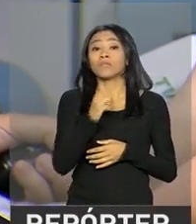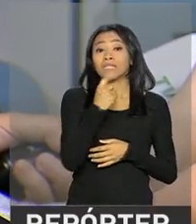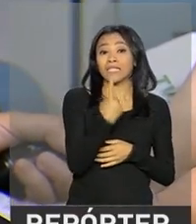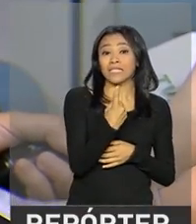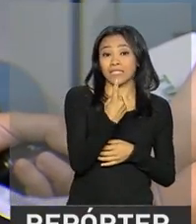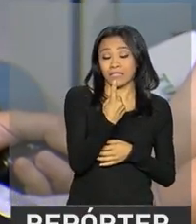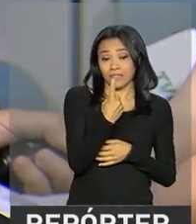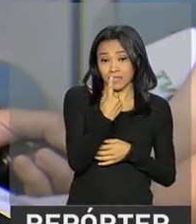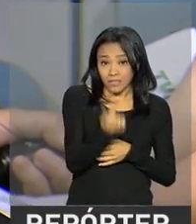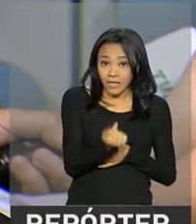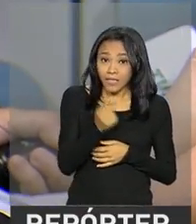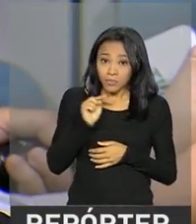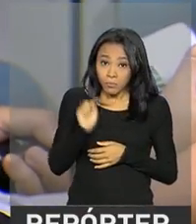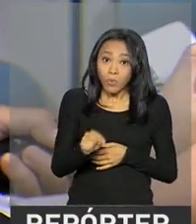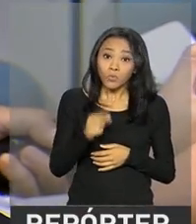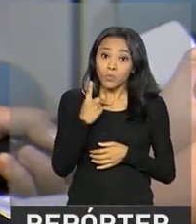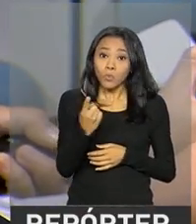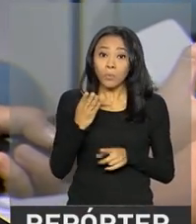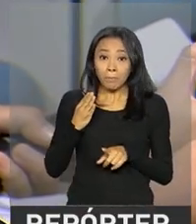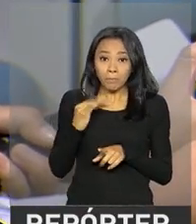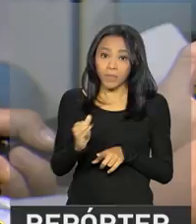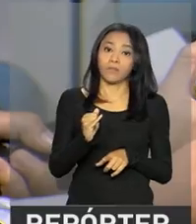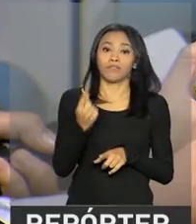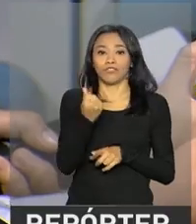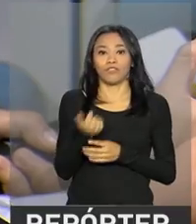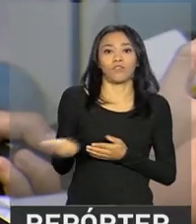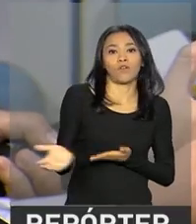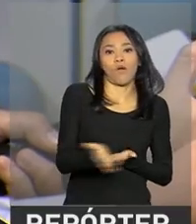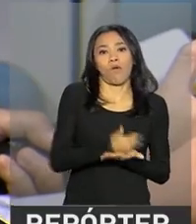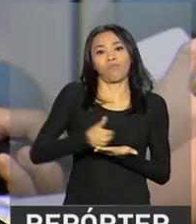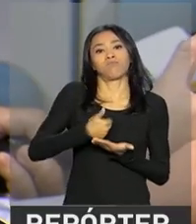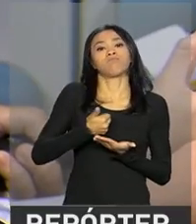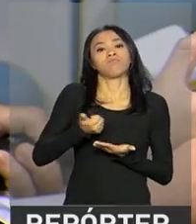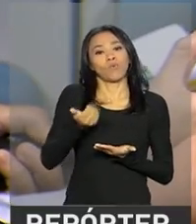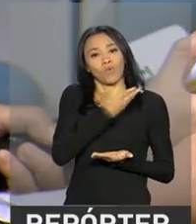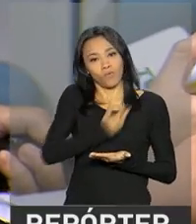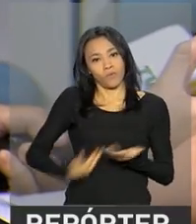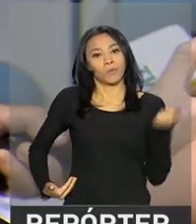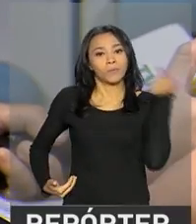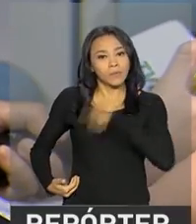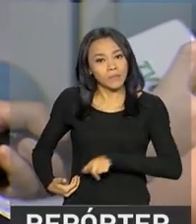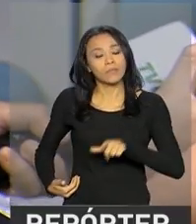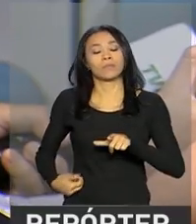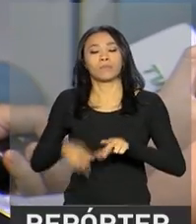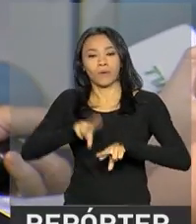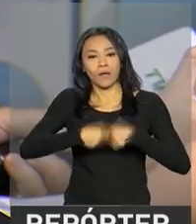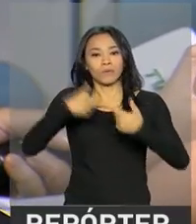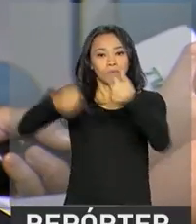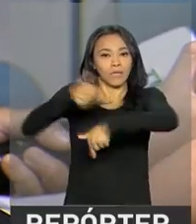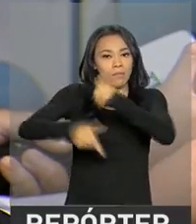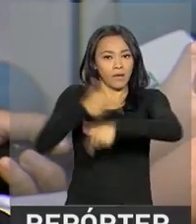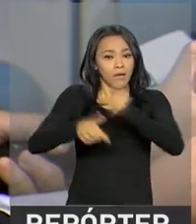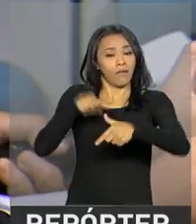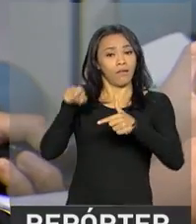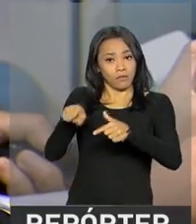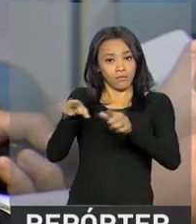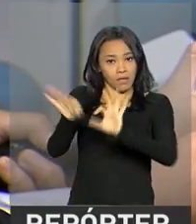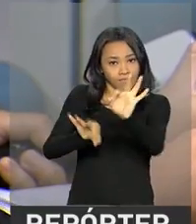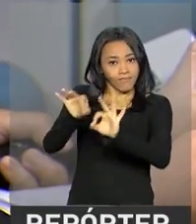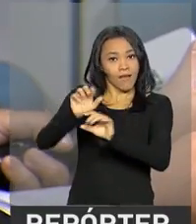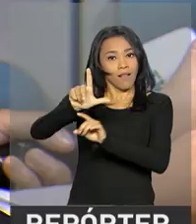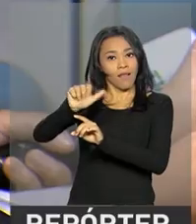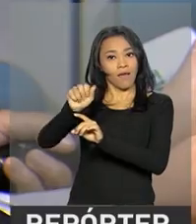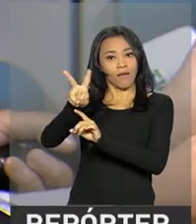bilhões de de recuperação de crédito tributário temos uma operação que é muito parecido com lava jato que aquele corte no rio de janeiro e já estamos com um